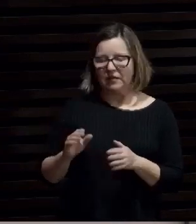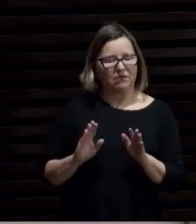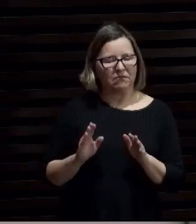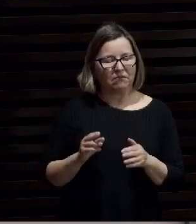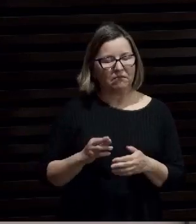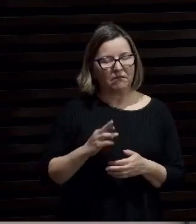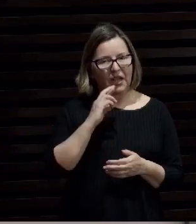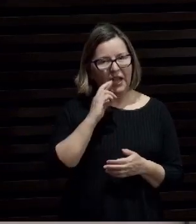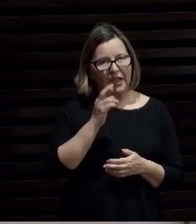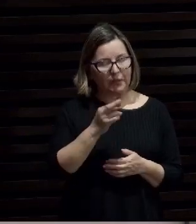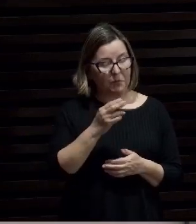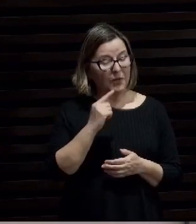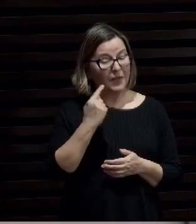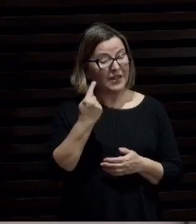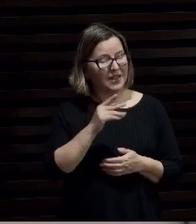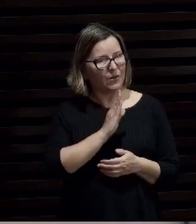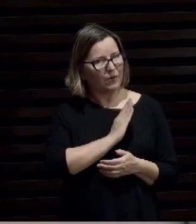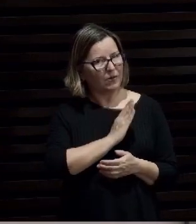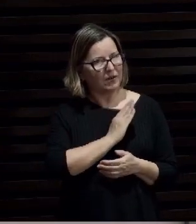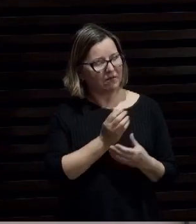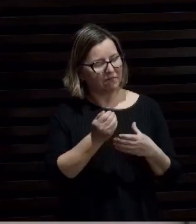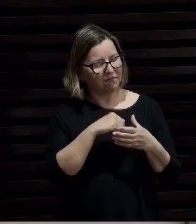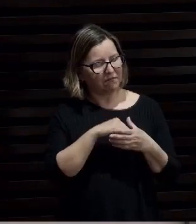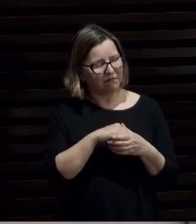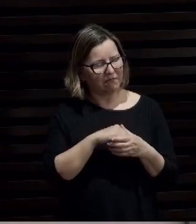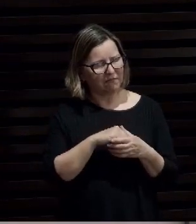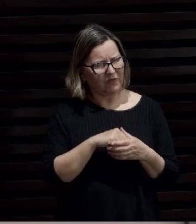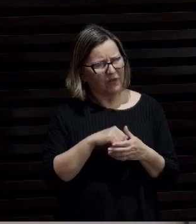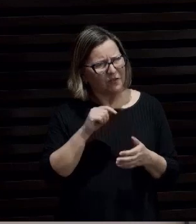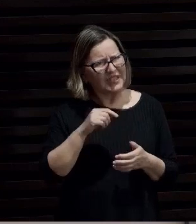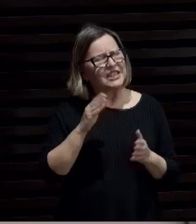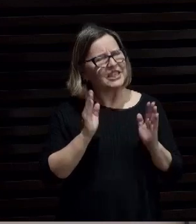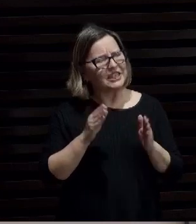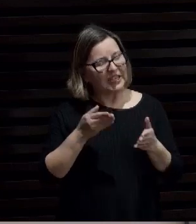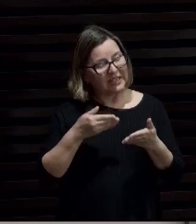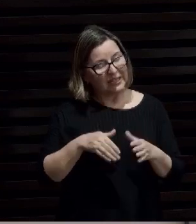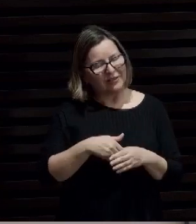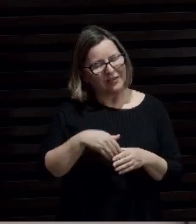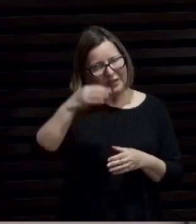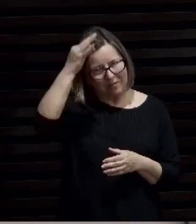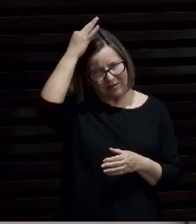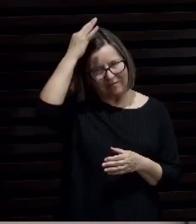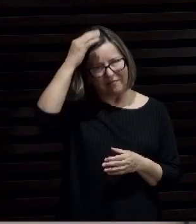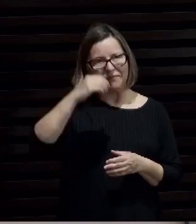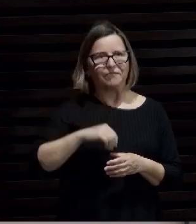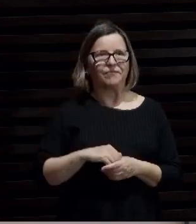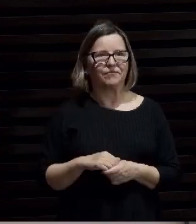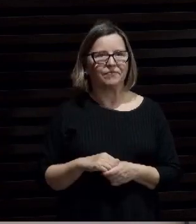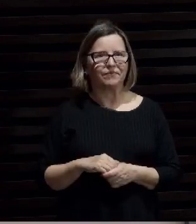no íntimo do teu coração. Você já nasceu de novo?